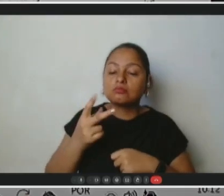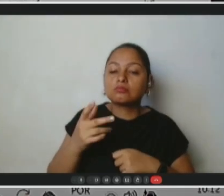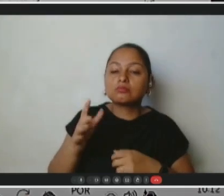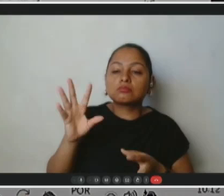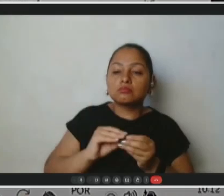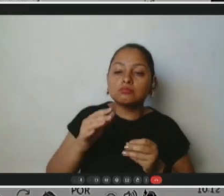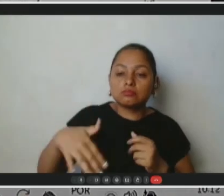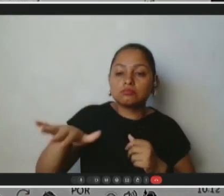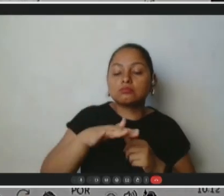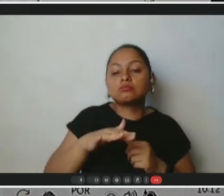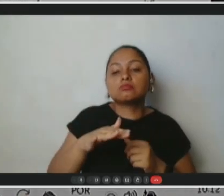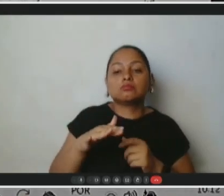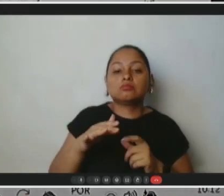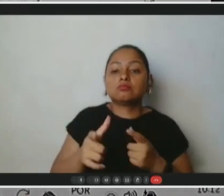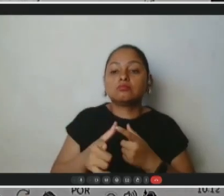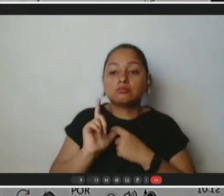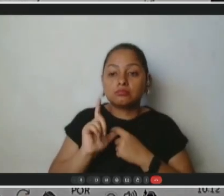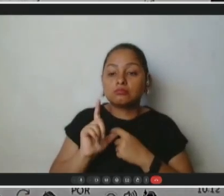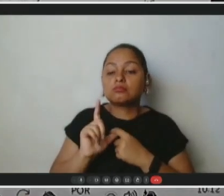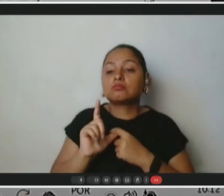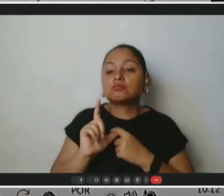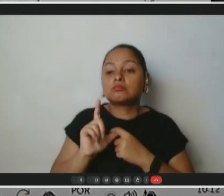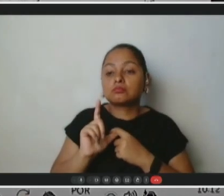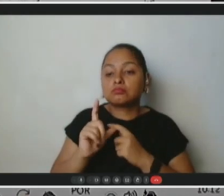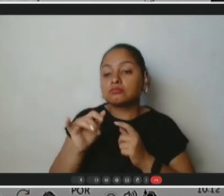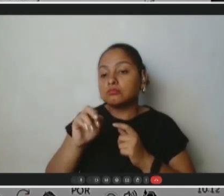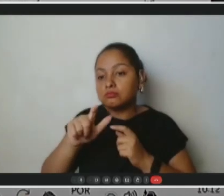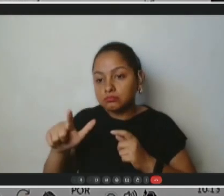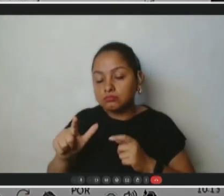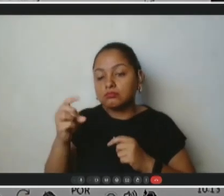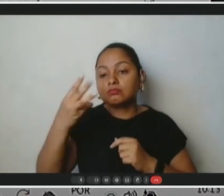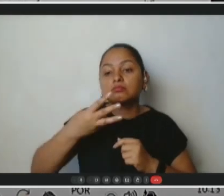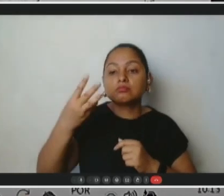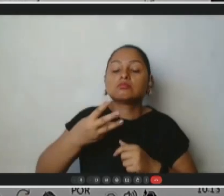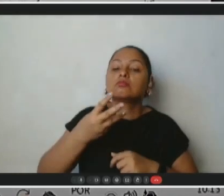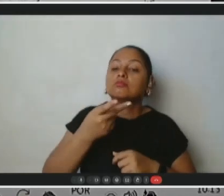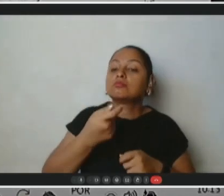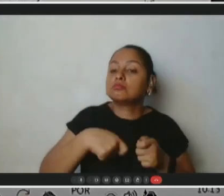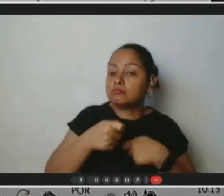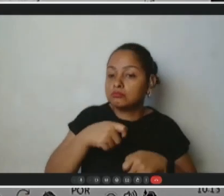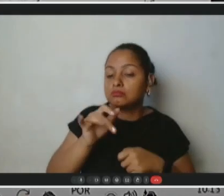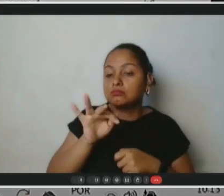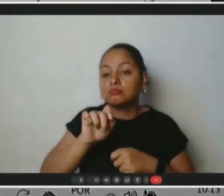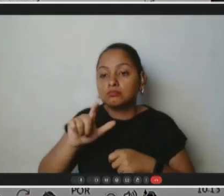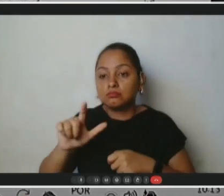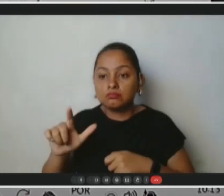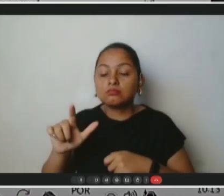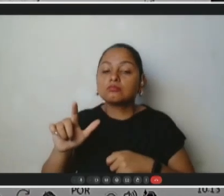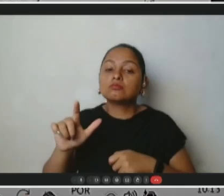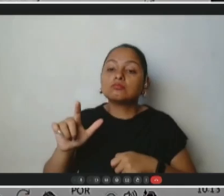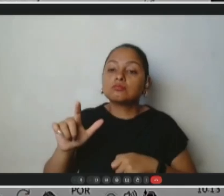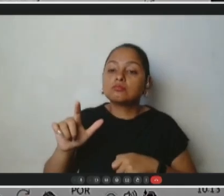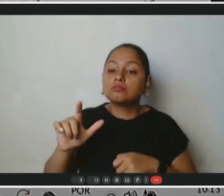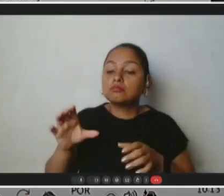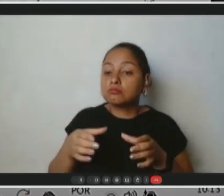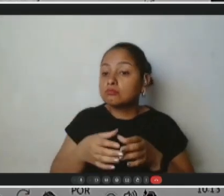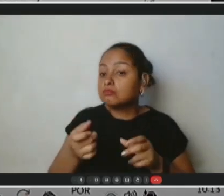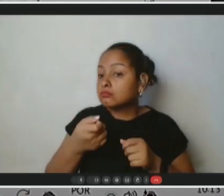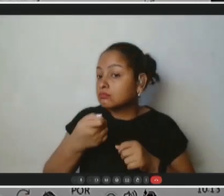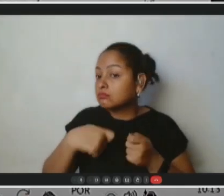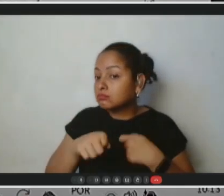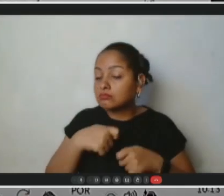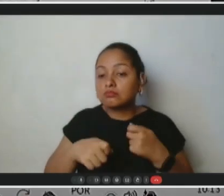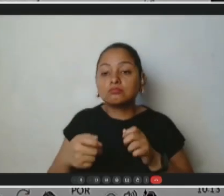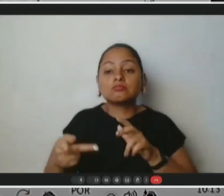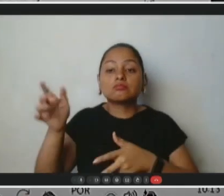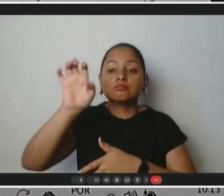aos orçamentos fiscais. Terceiro, orçamento fiscal, compreendendo os orçamentos dos poderes executivos e